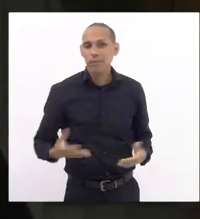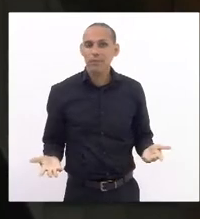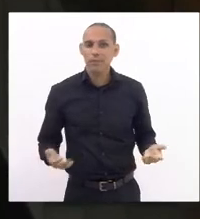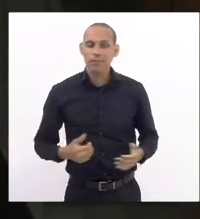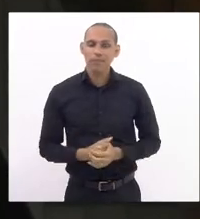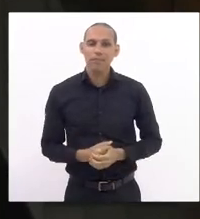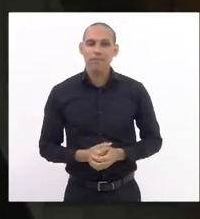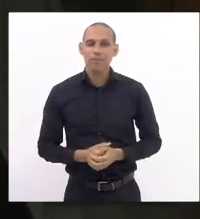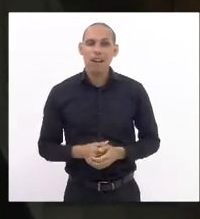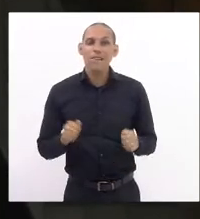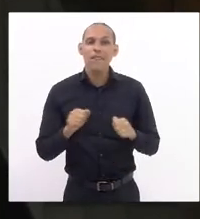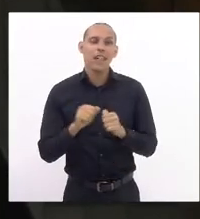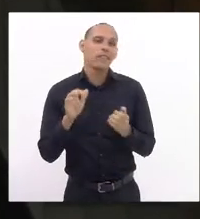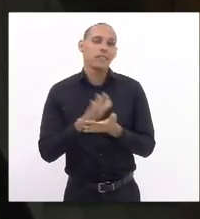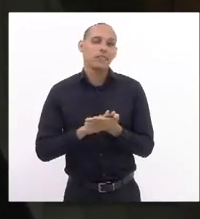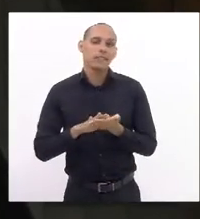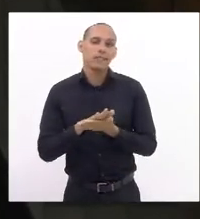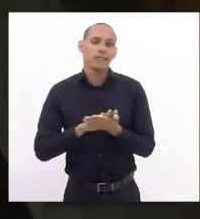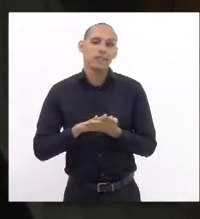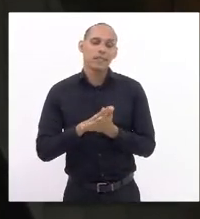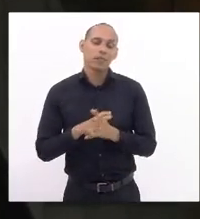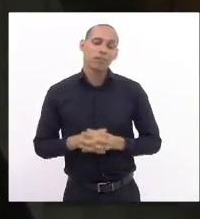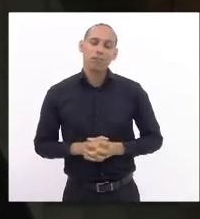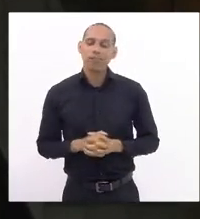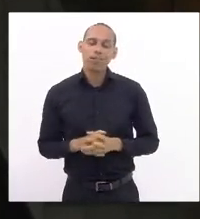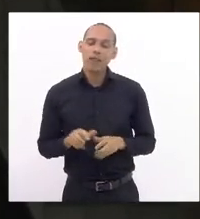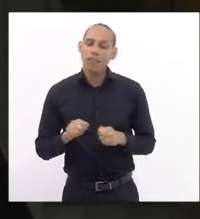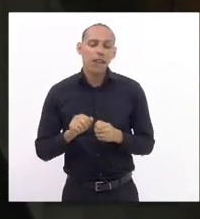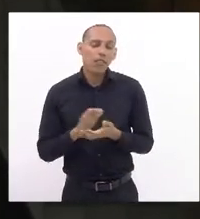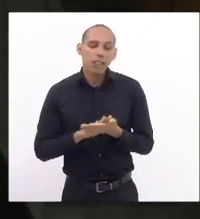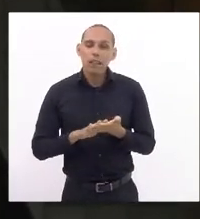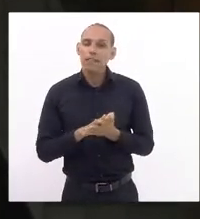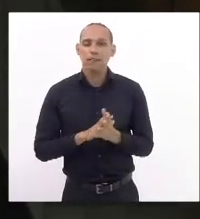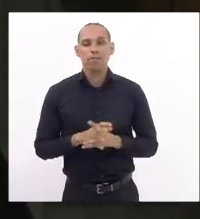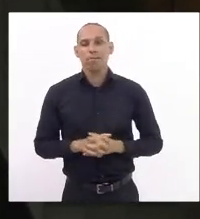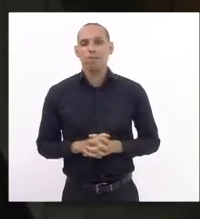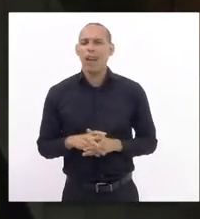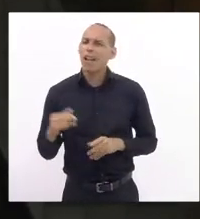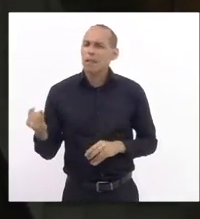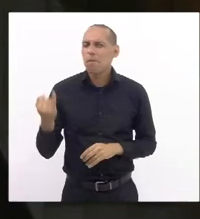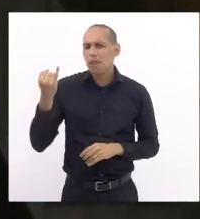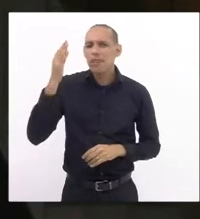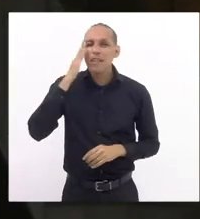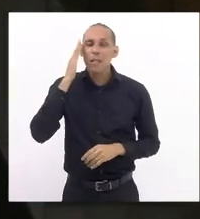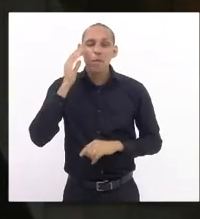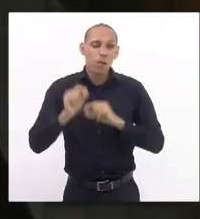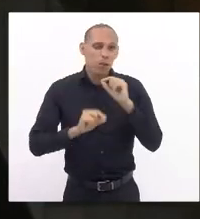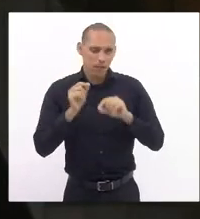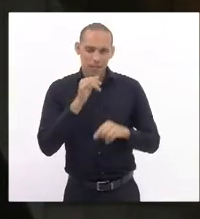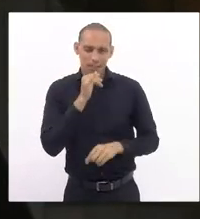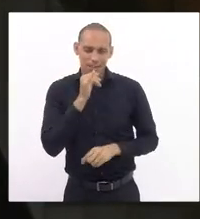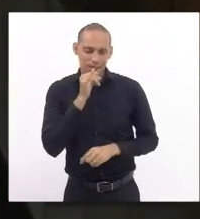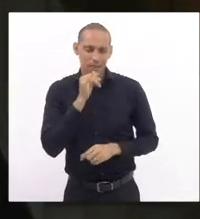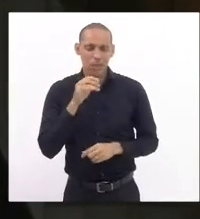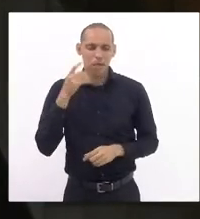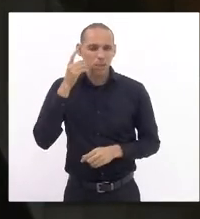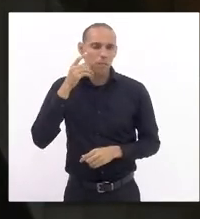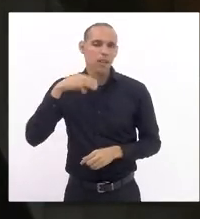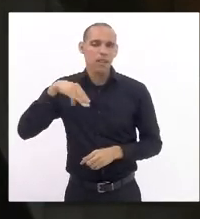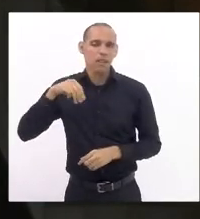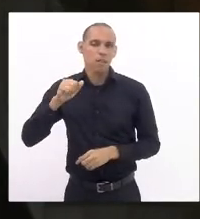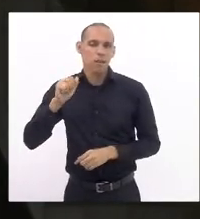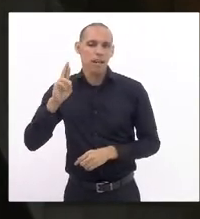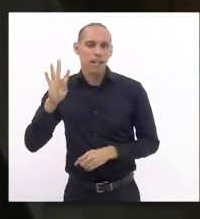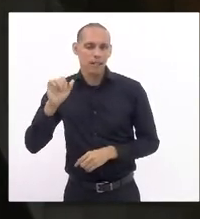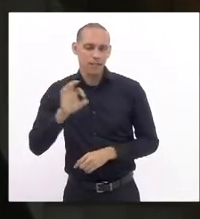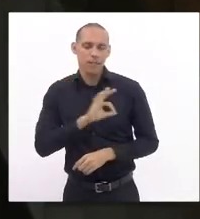É isso que não é feito. É isso que não é feito. É importante saber, por exemplo, deputada Marta Rocha,